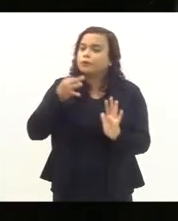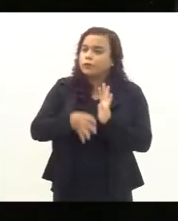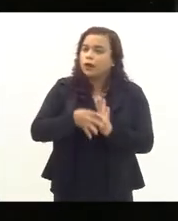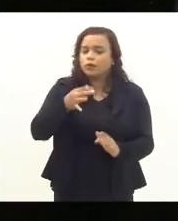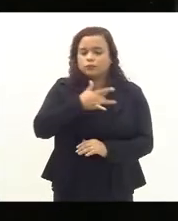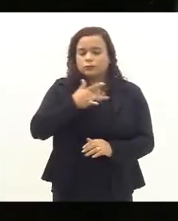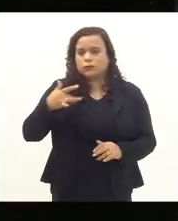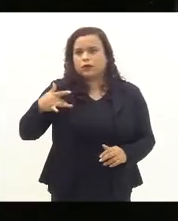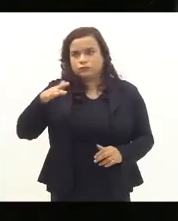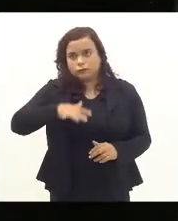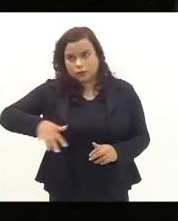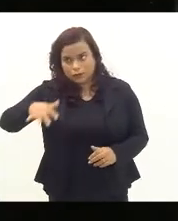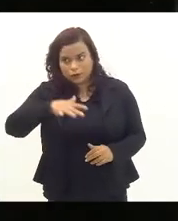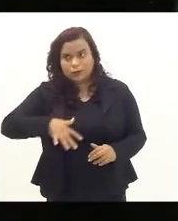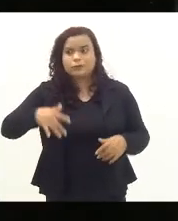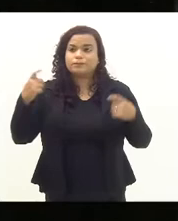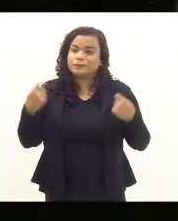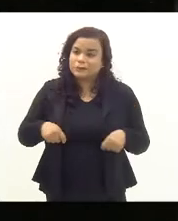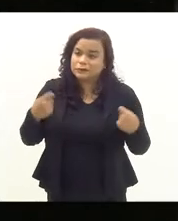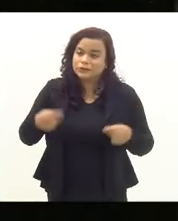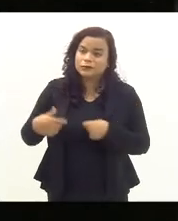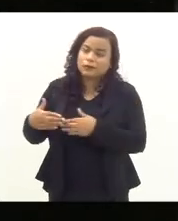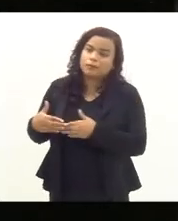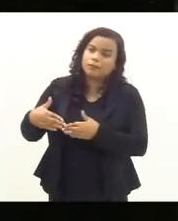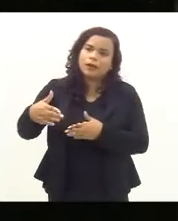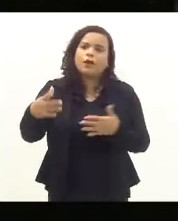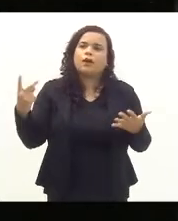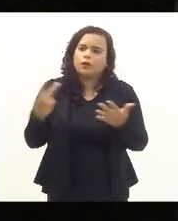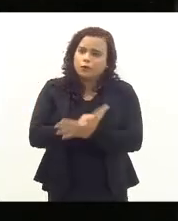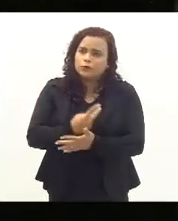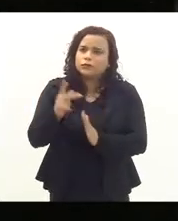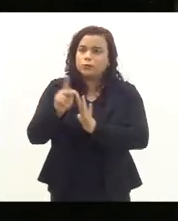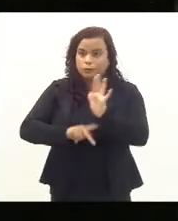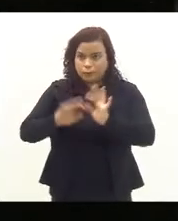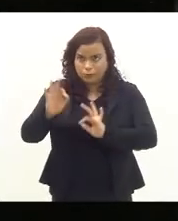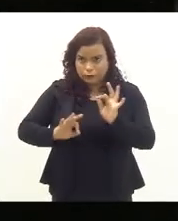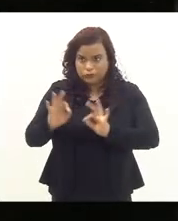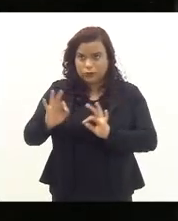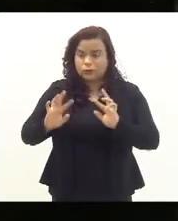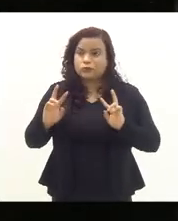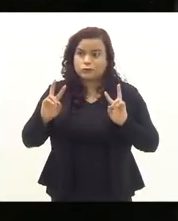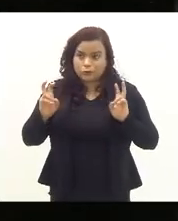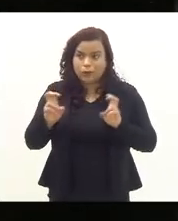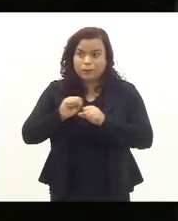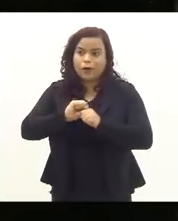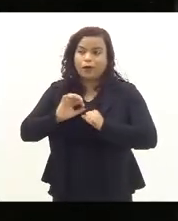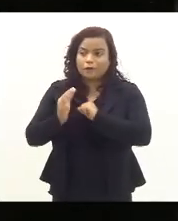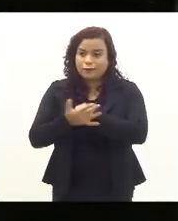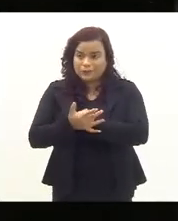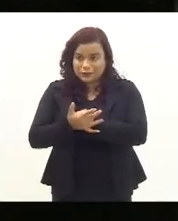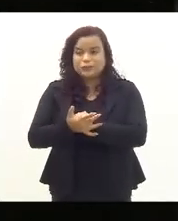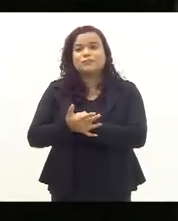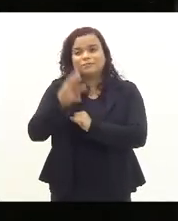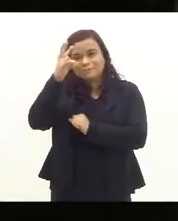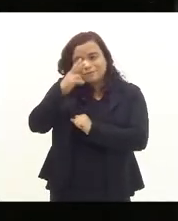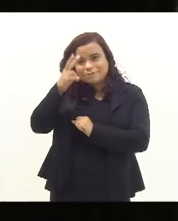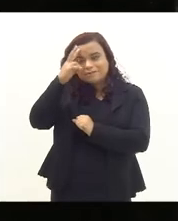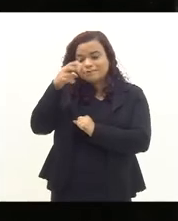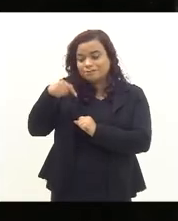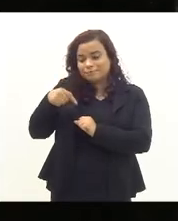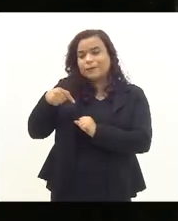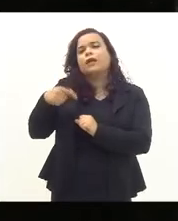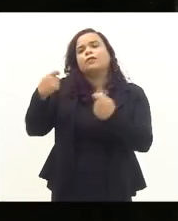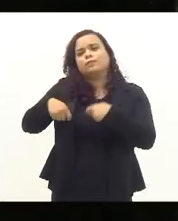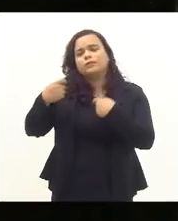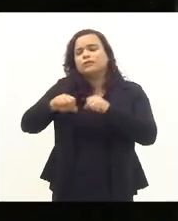área da saúde a partir do que aconteceu no projeto na questão da cor vídeo e haja